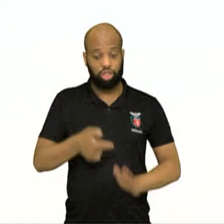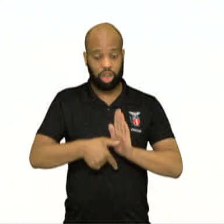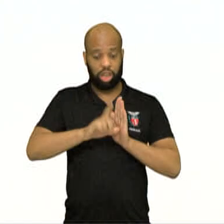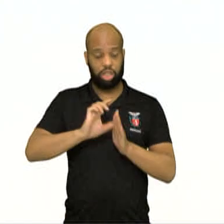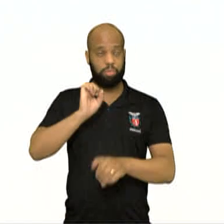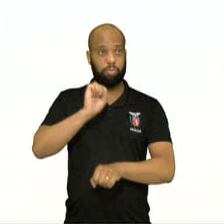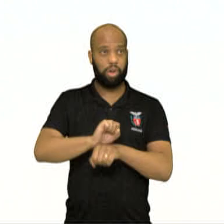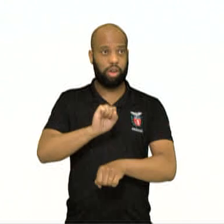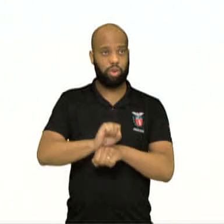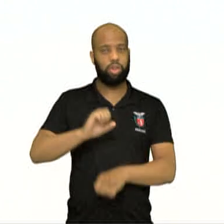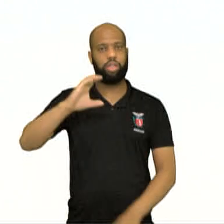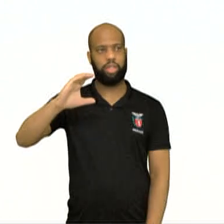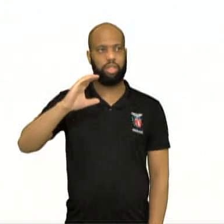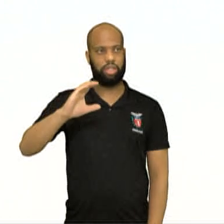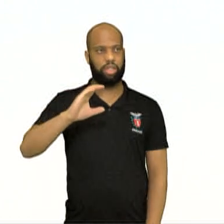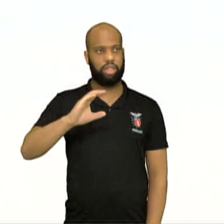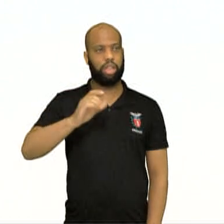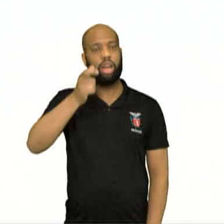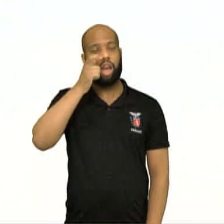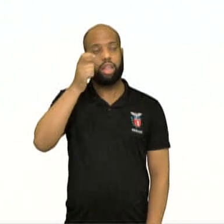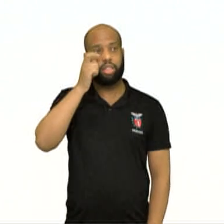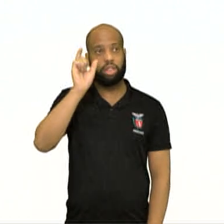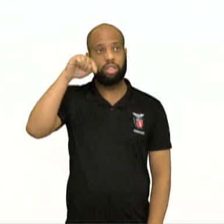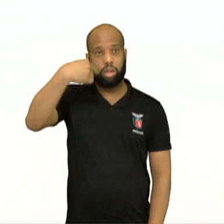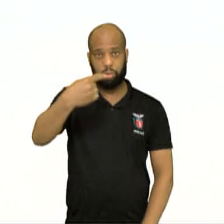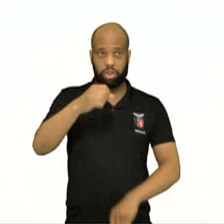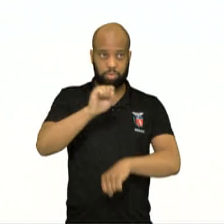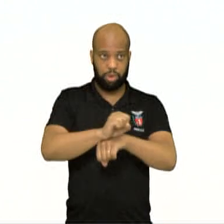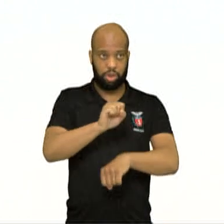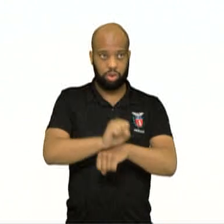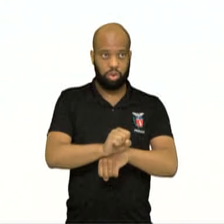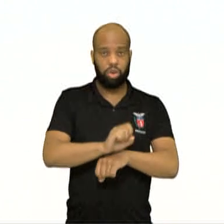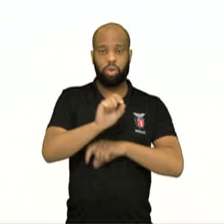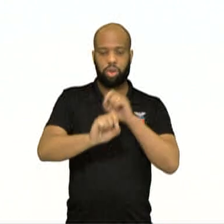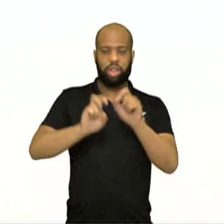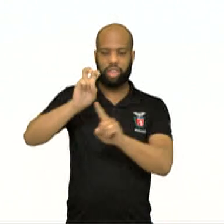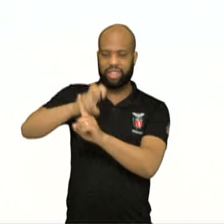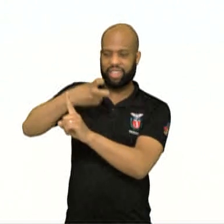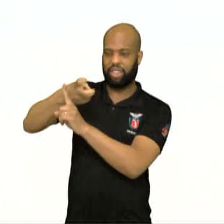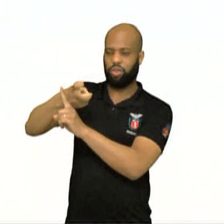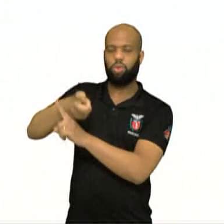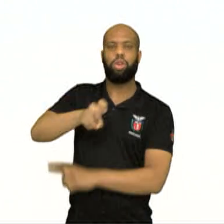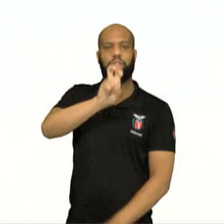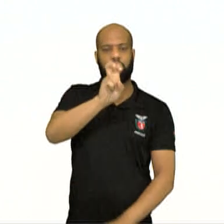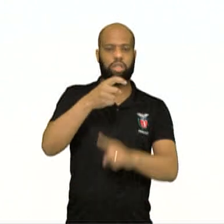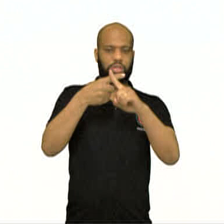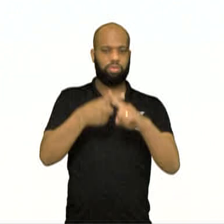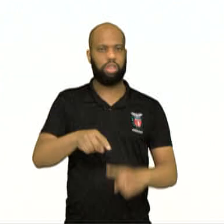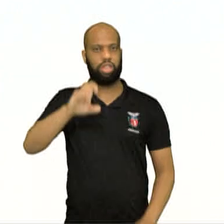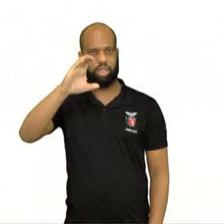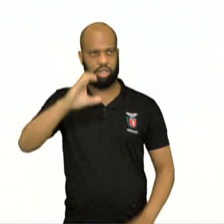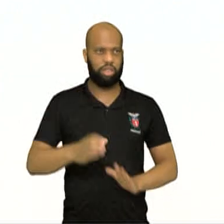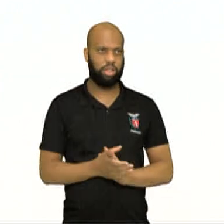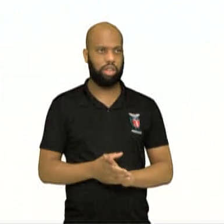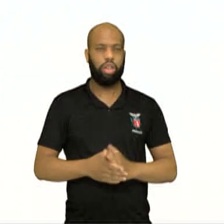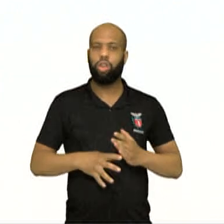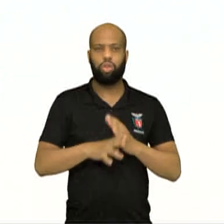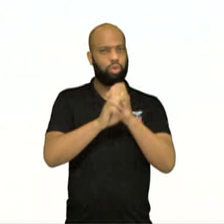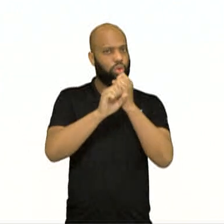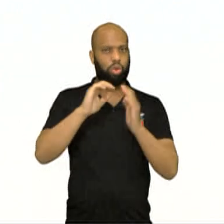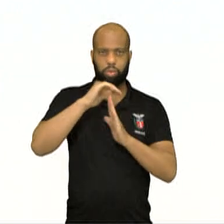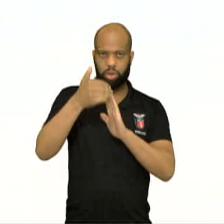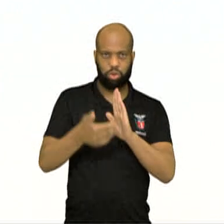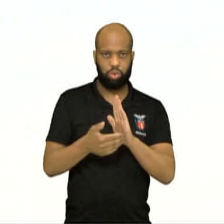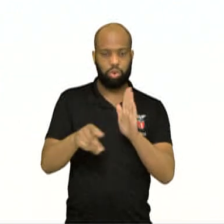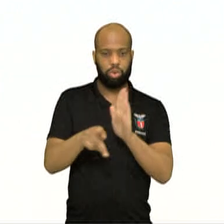da pausa, vou chamar de C. Os assistidos depois da pausa é o quíntuplo, 5 vezes C. Total de capítulos